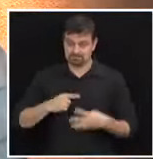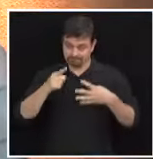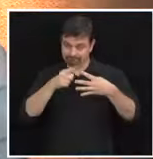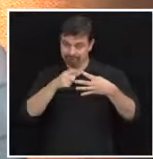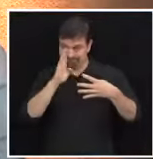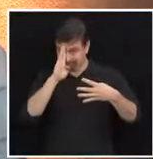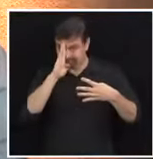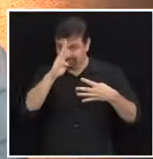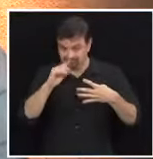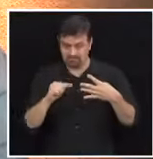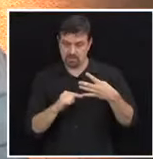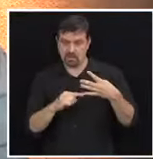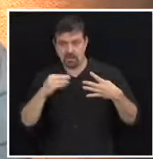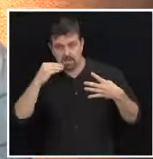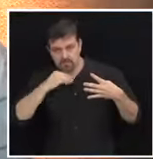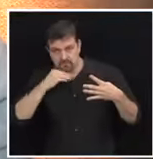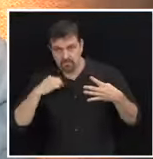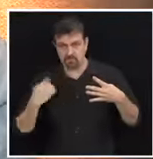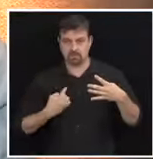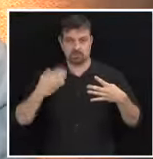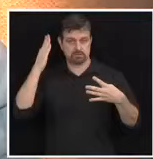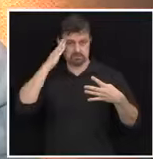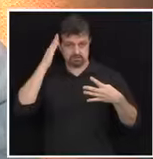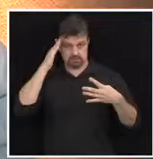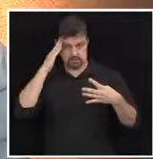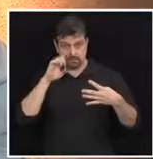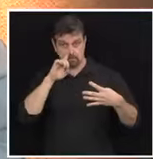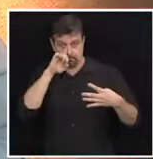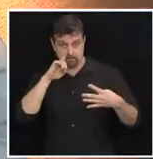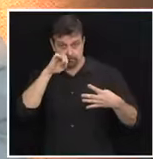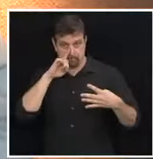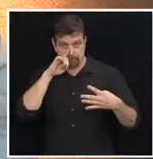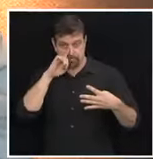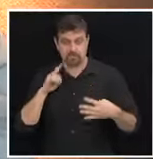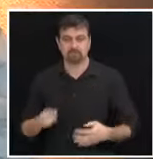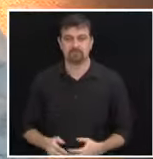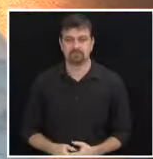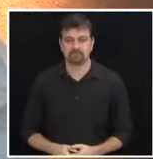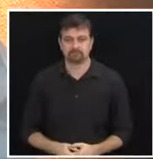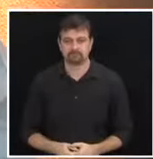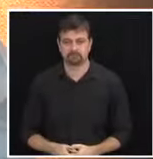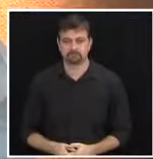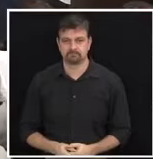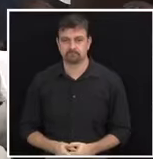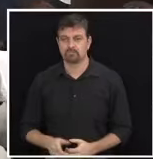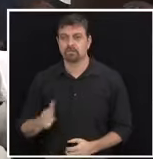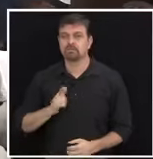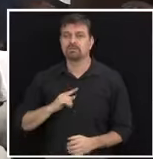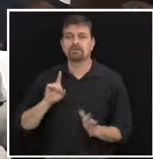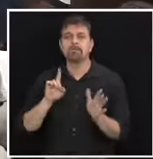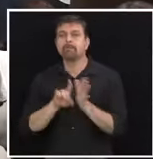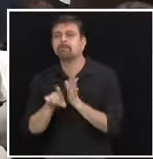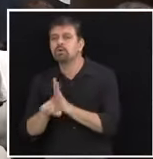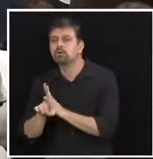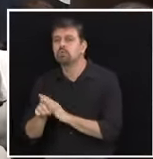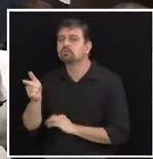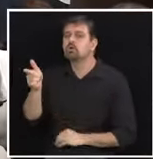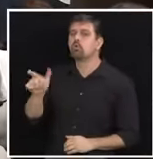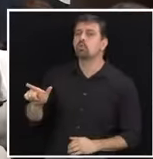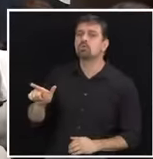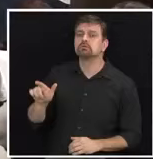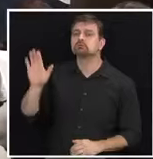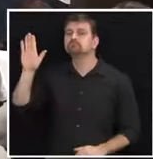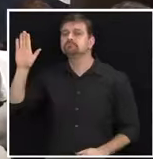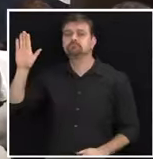outras menores. Então você tem que modular um pouco esse risco. Ok? Alguém mais? Alguma